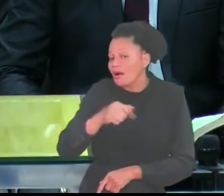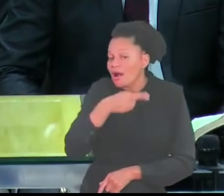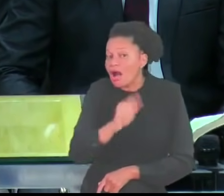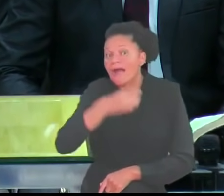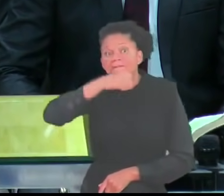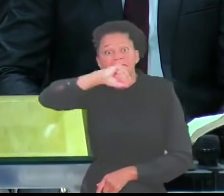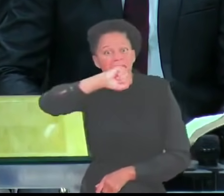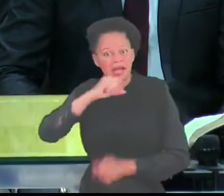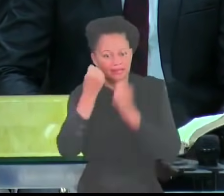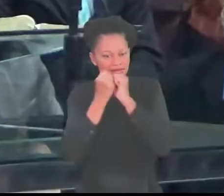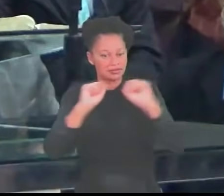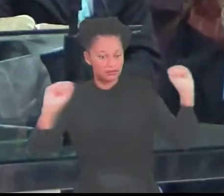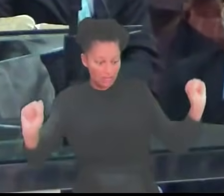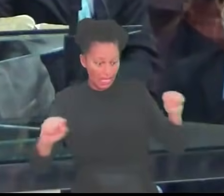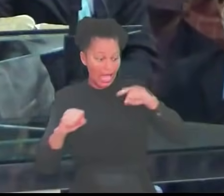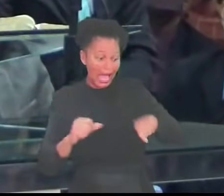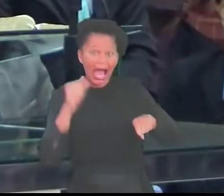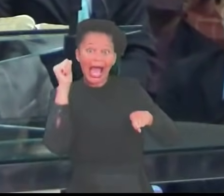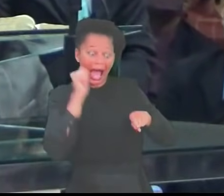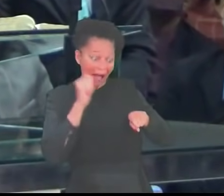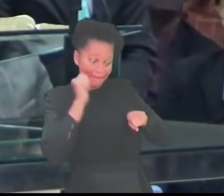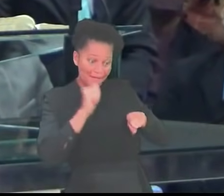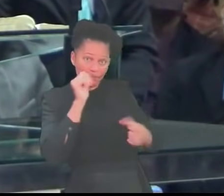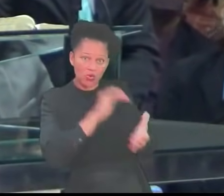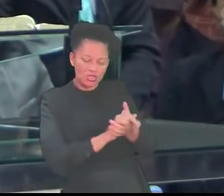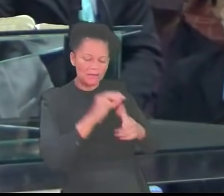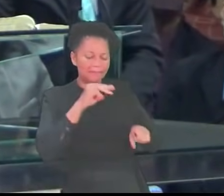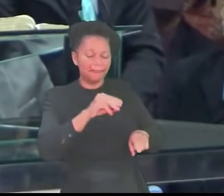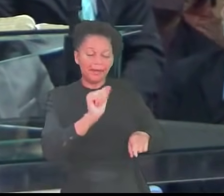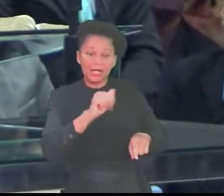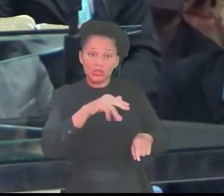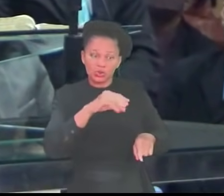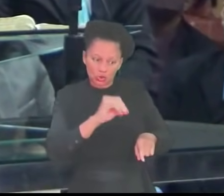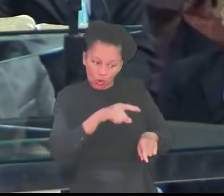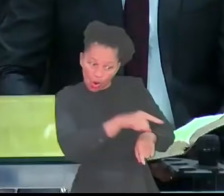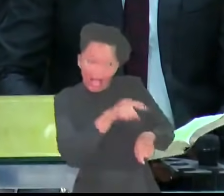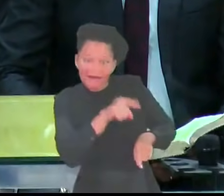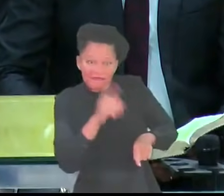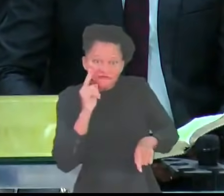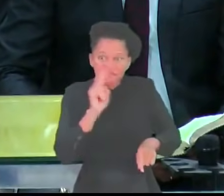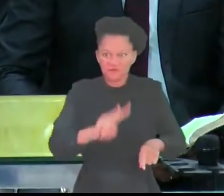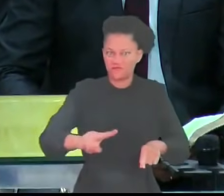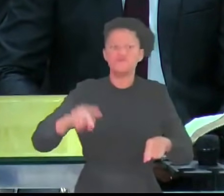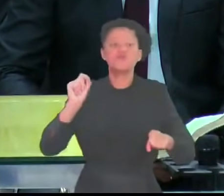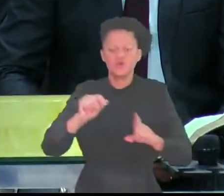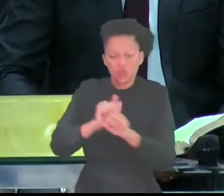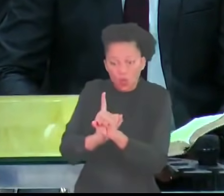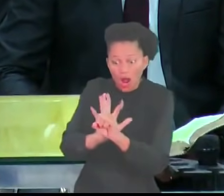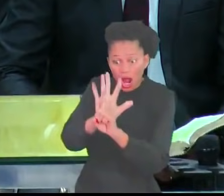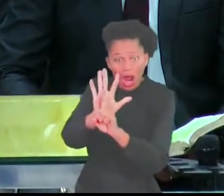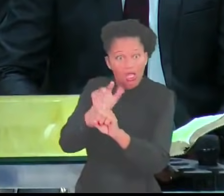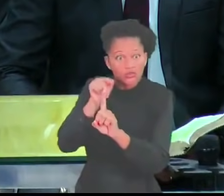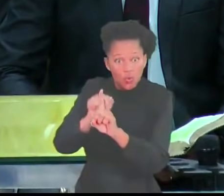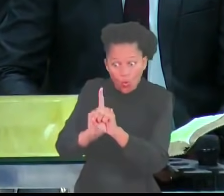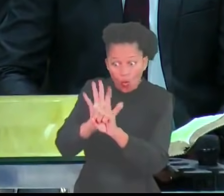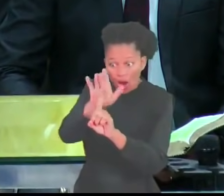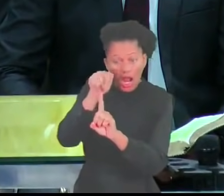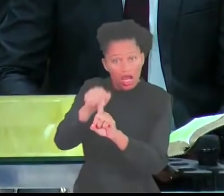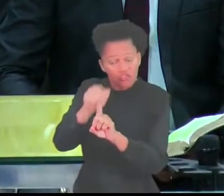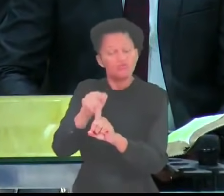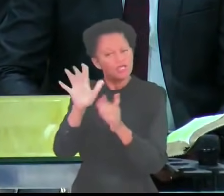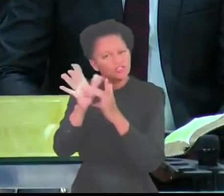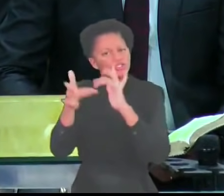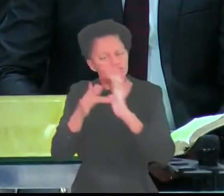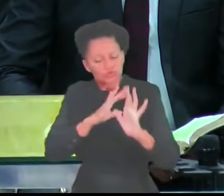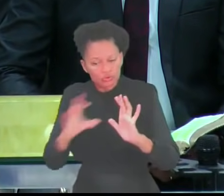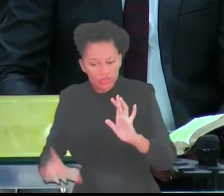A mulher de Manoá viu o anjo, que na realidade era Cristo, era uma teofania, uma cristofania. Ela recebeu a